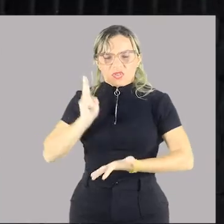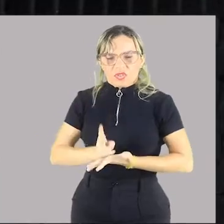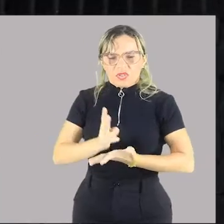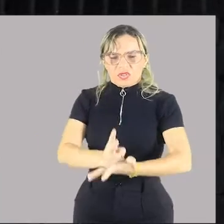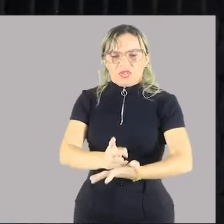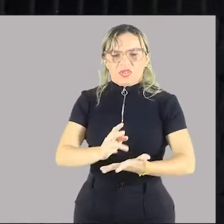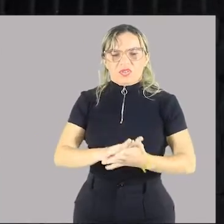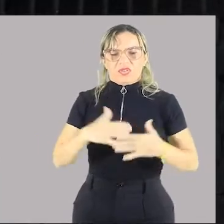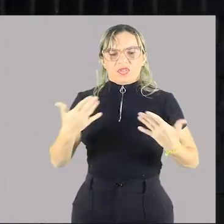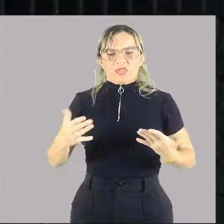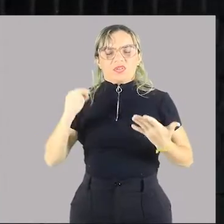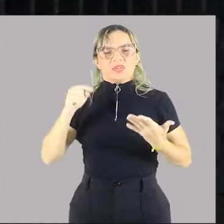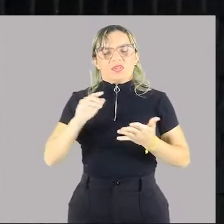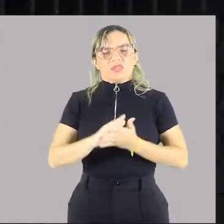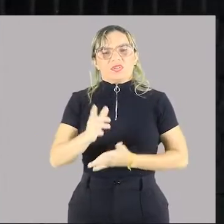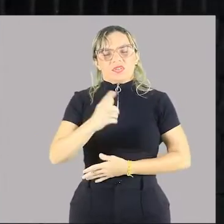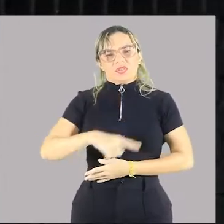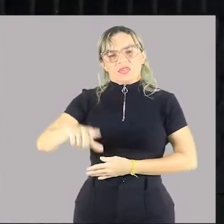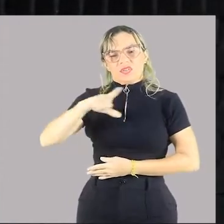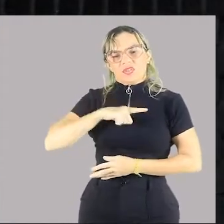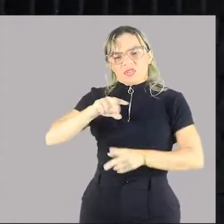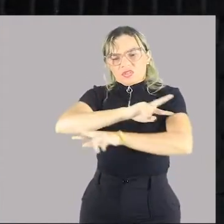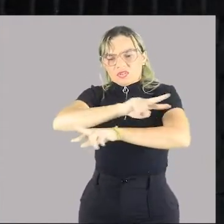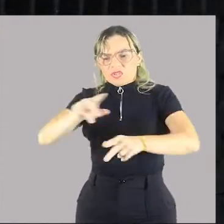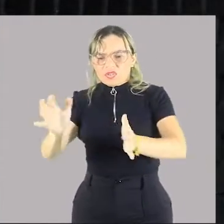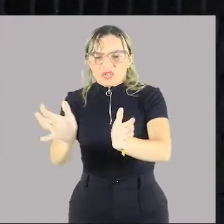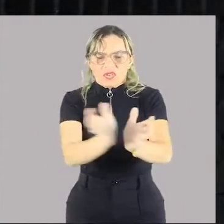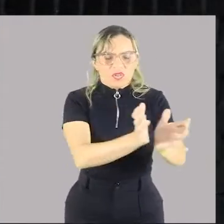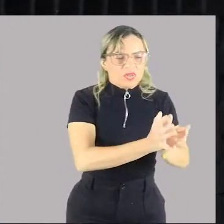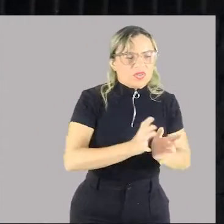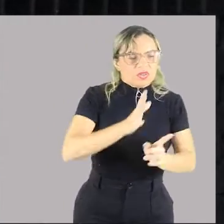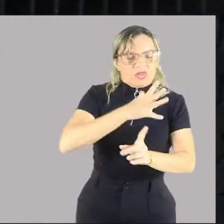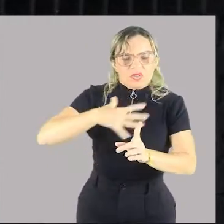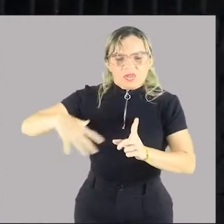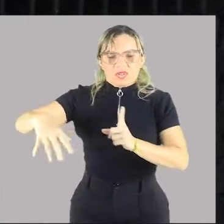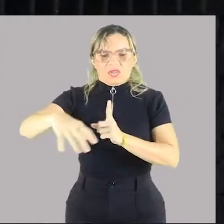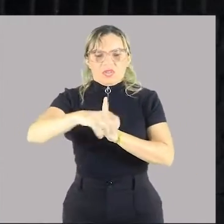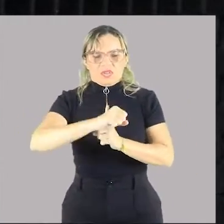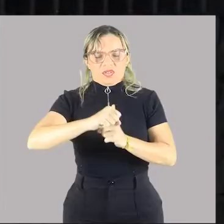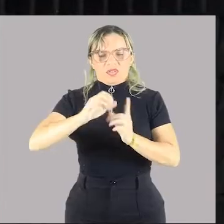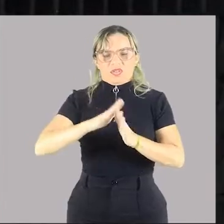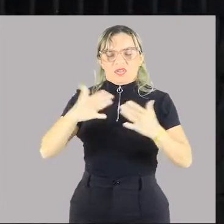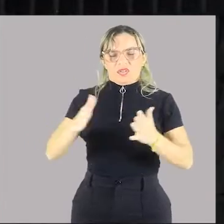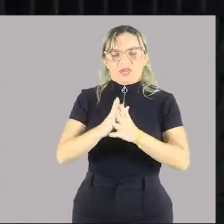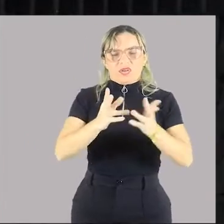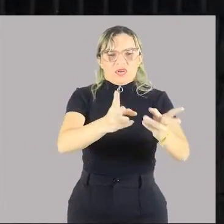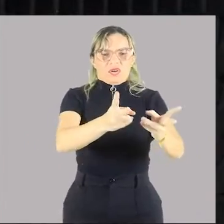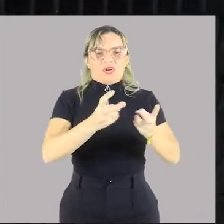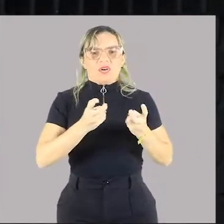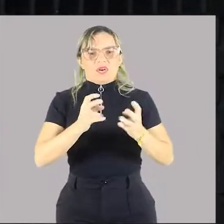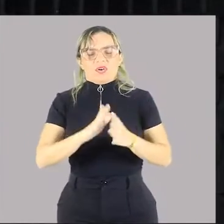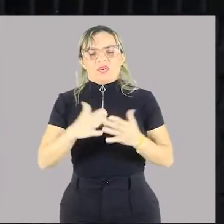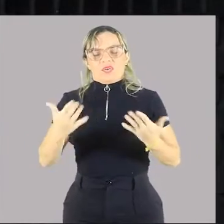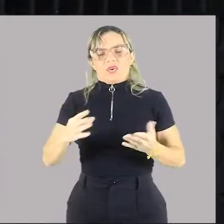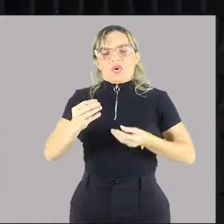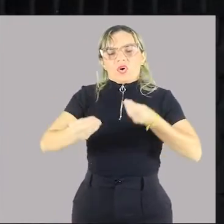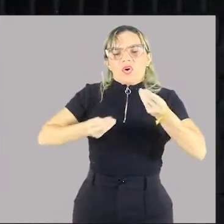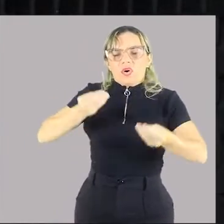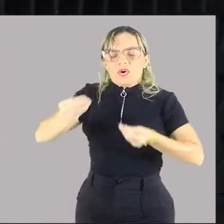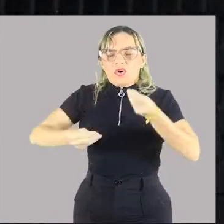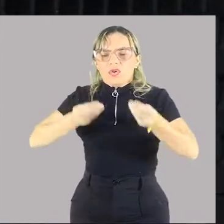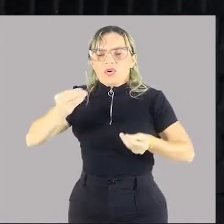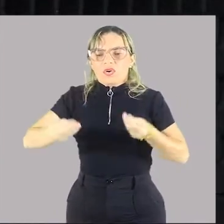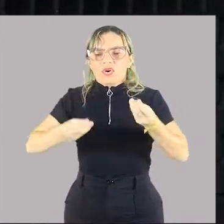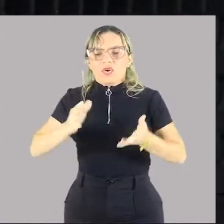de ser uma luta que você tem diversos setores da sociedade, mas uma luta incansável para perceber como